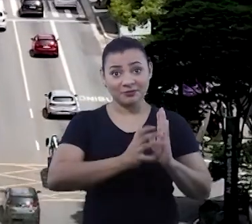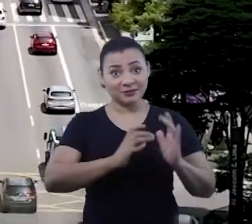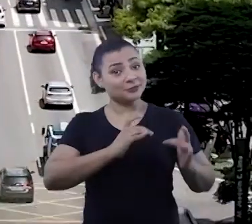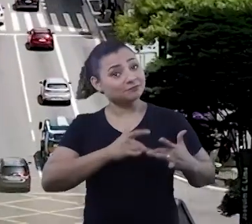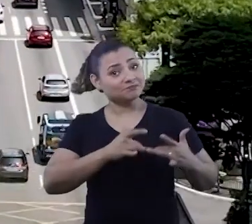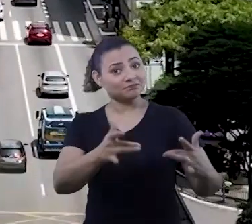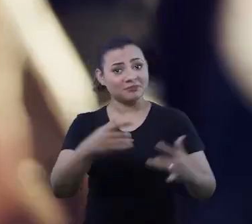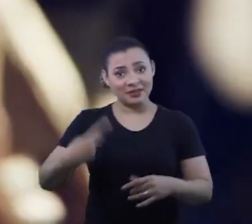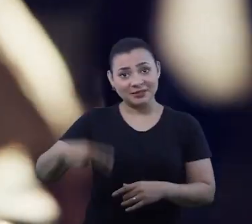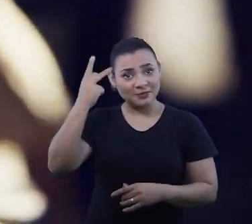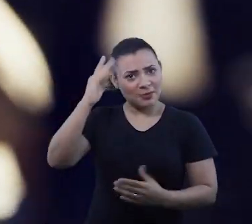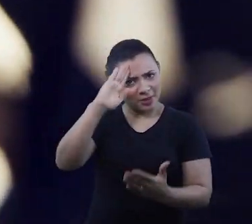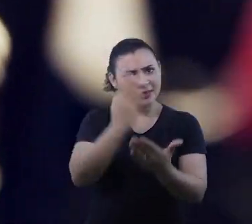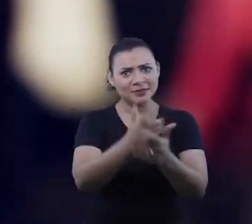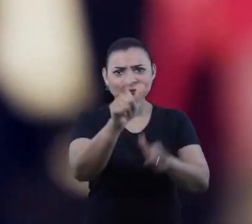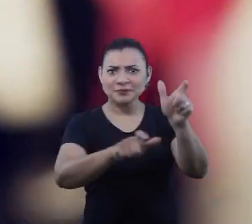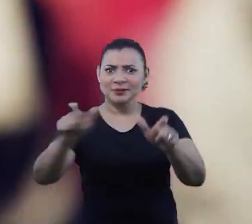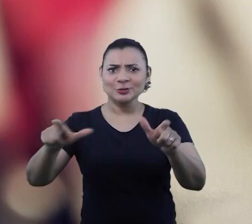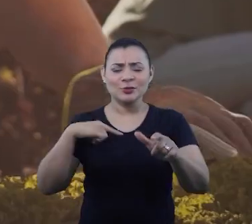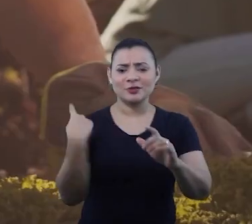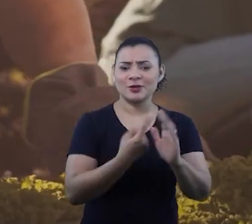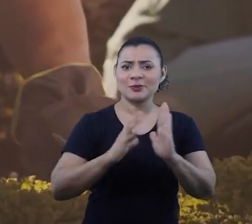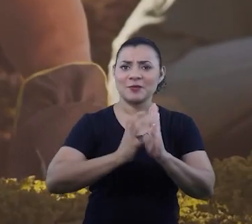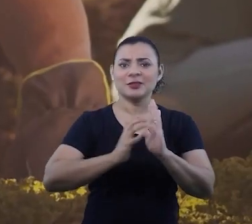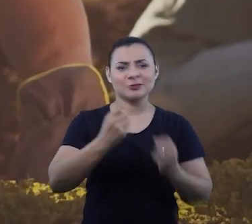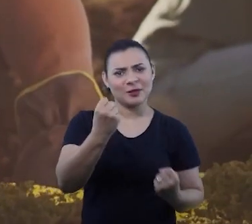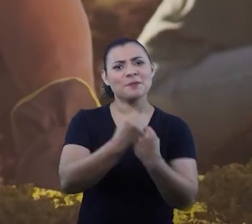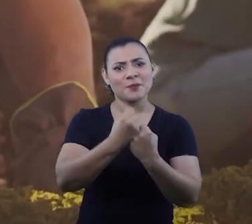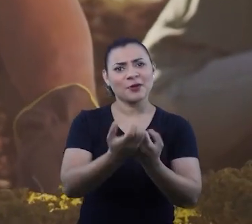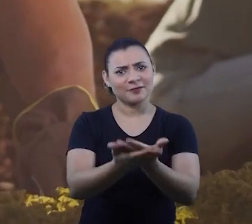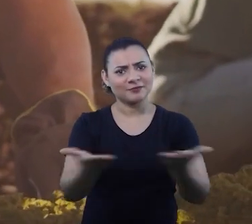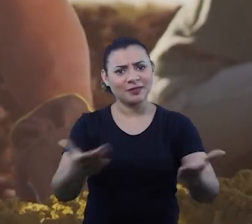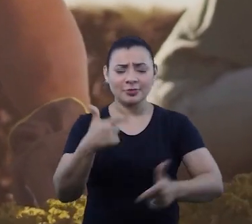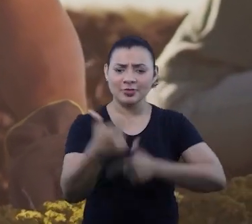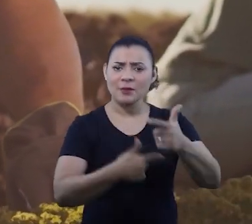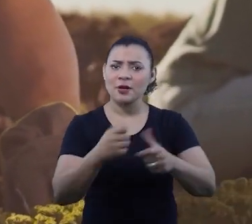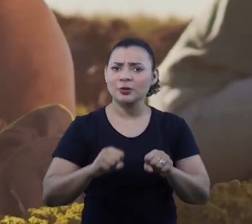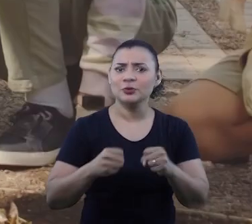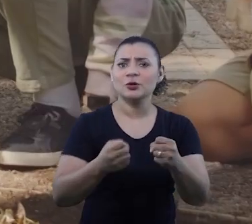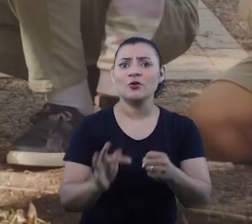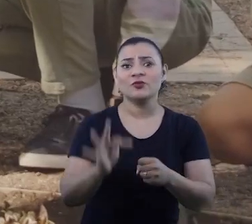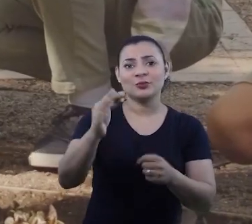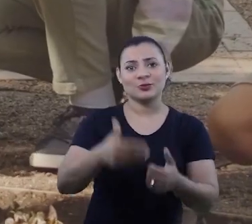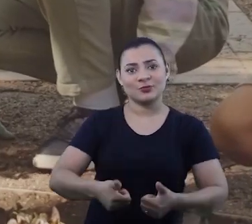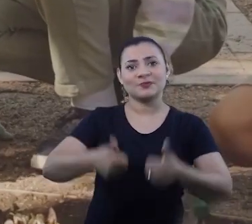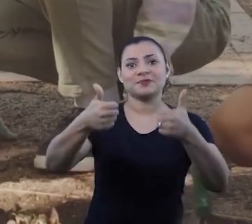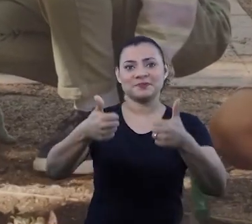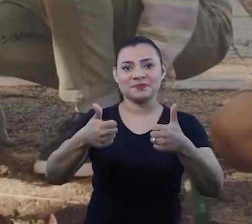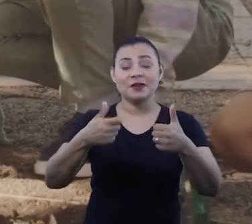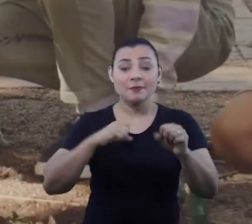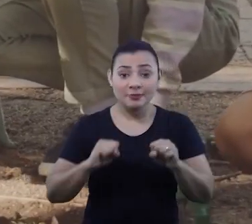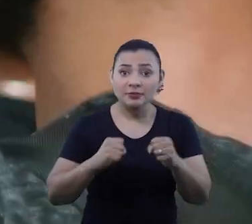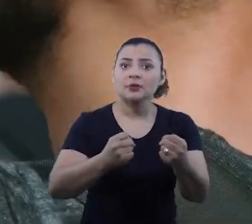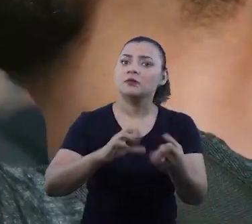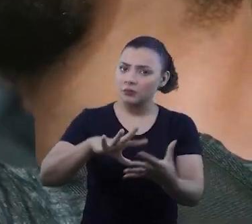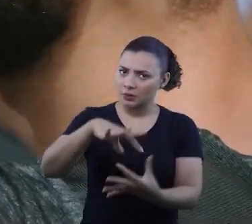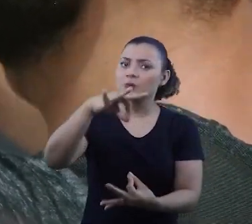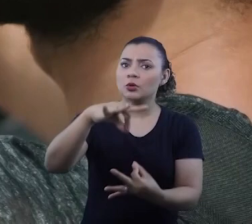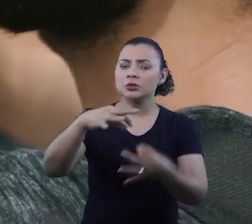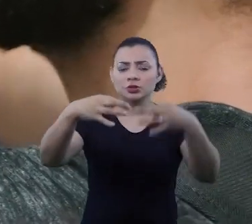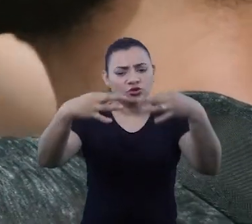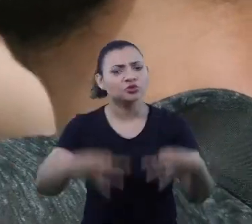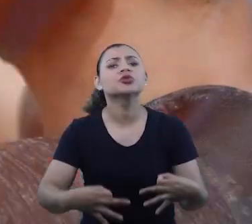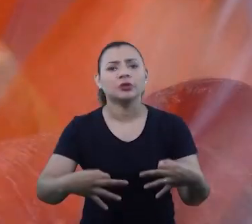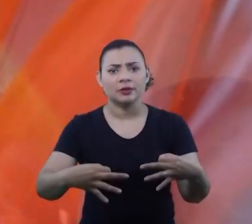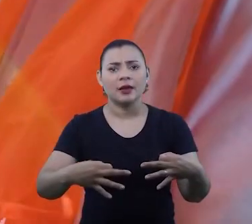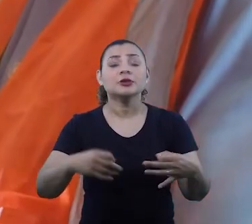O Solidariedade São Paulo acredita na força das pessoas. Somos o partido que chega junto com você. Trabalhamos para um futuro melhor.